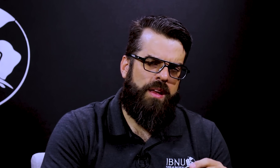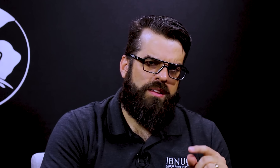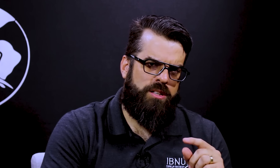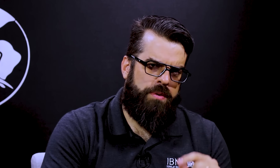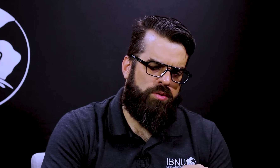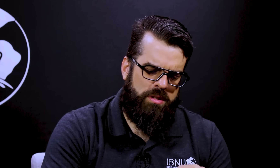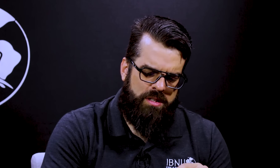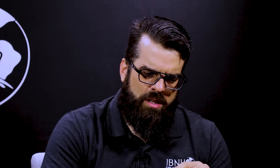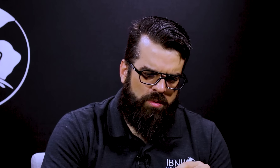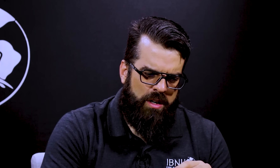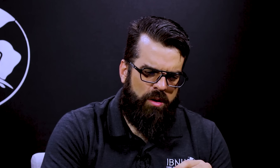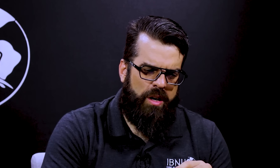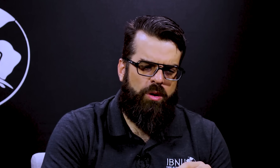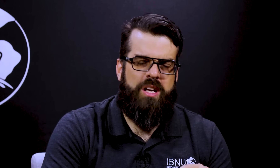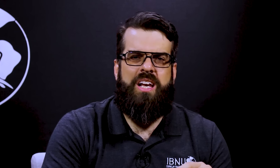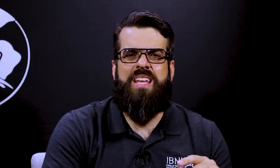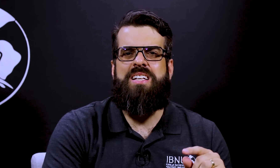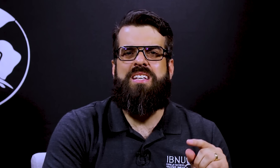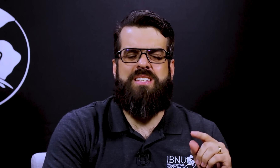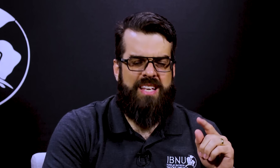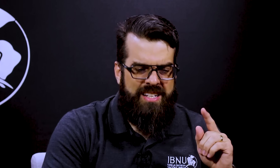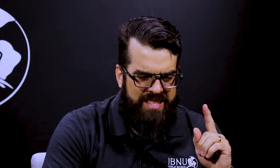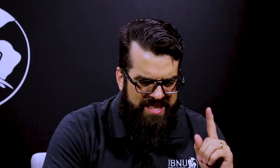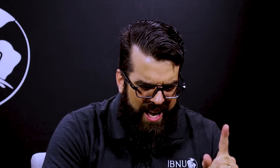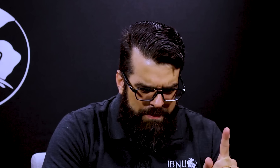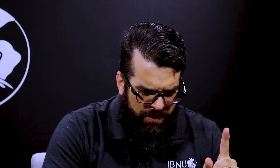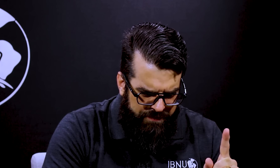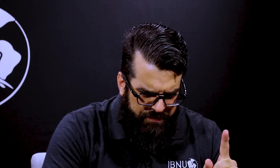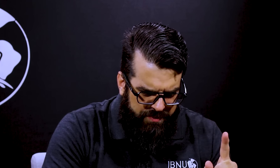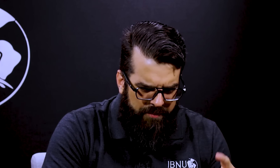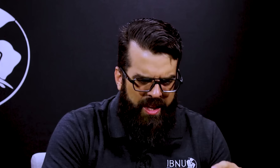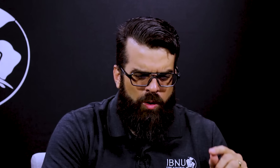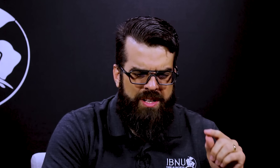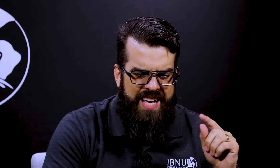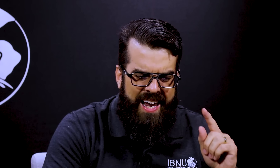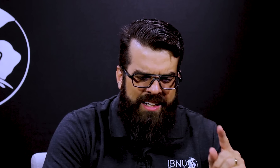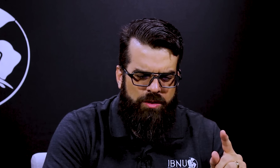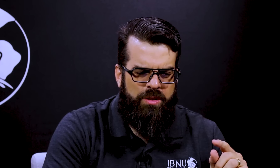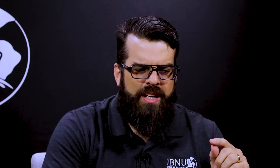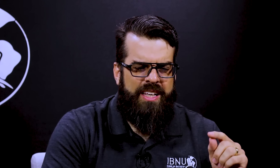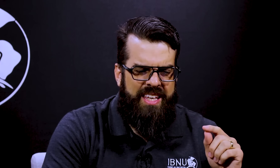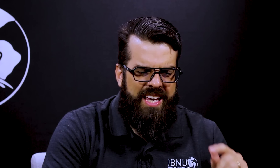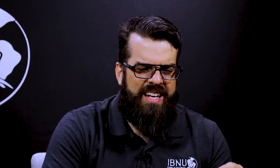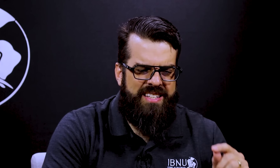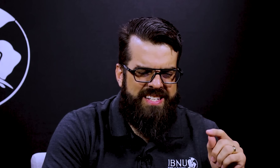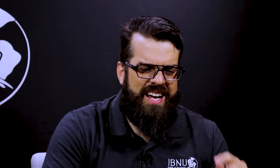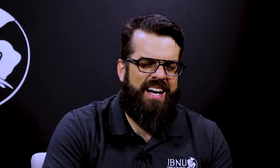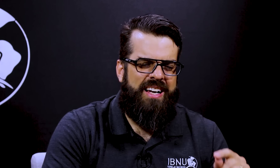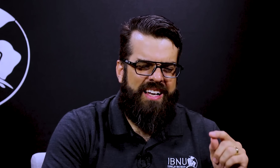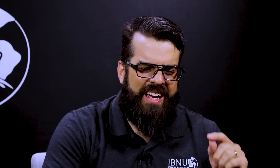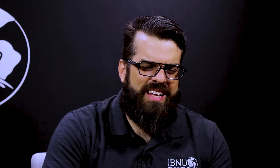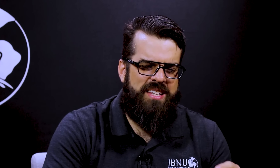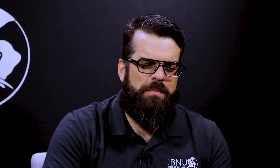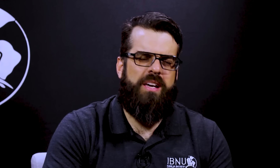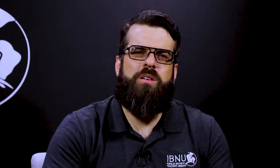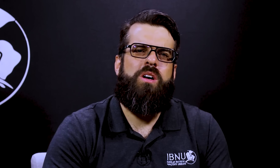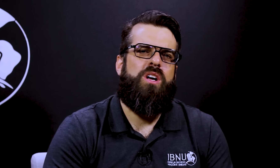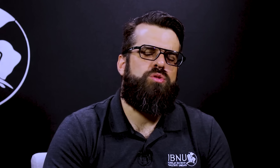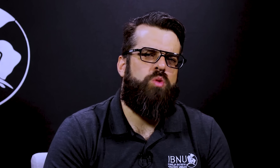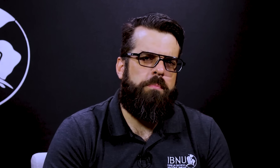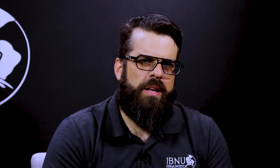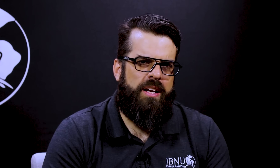aprovação das pessoas que estão ao redor. E ele ainda diz, saibam, eu lhes garanto que eles já